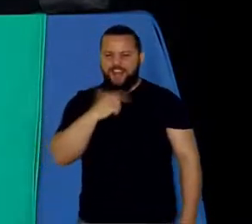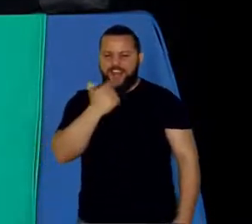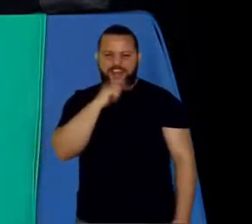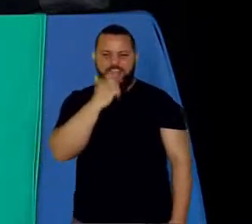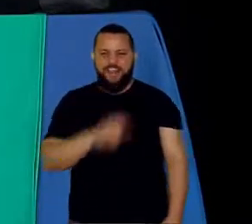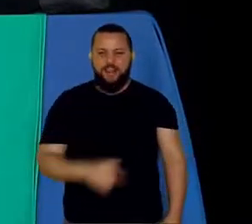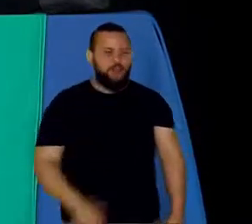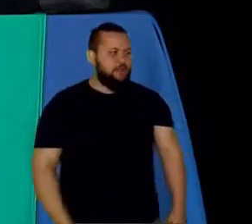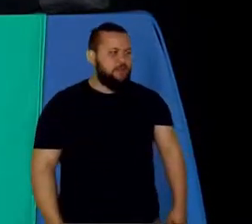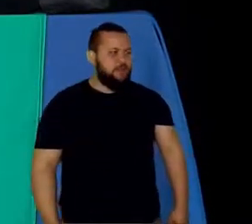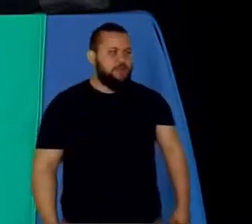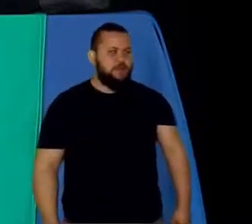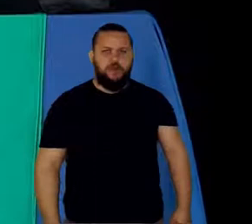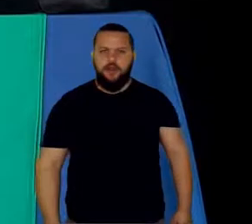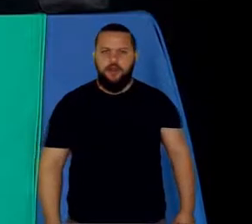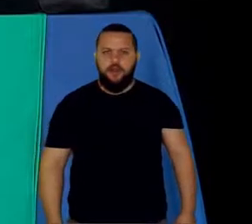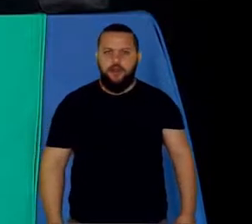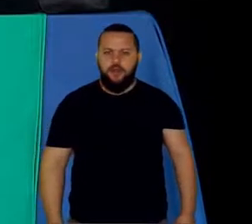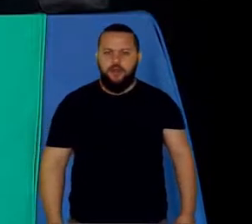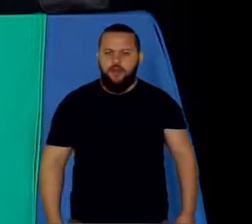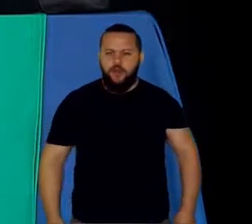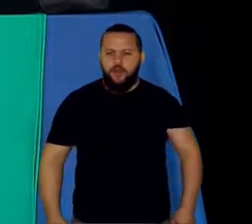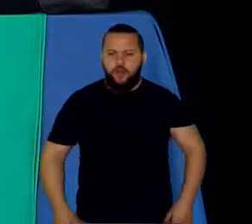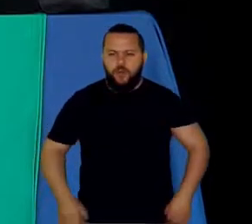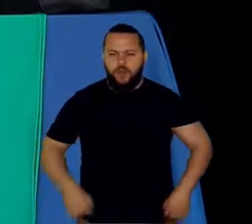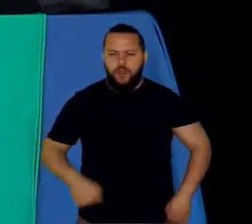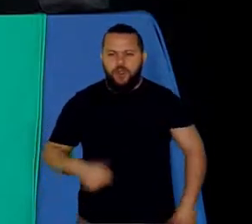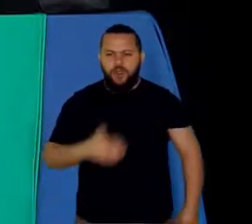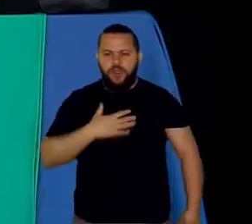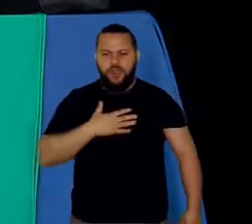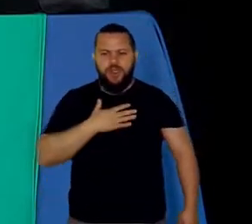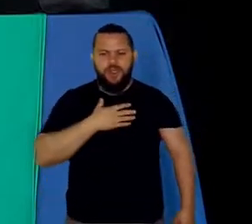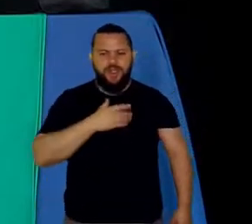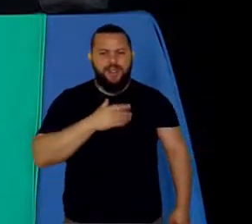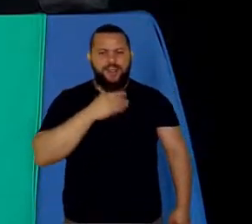Ó, ah, ó, meu,